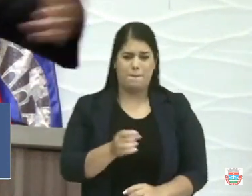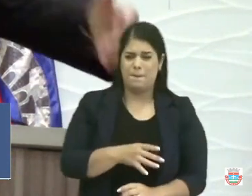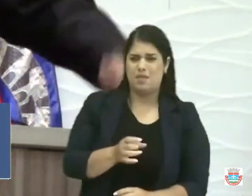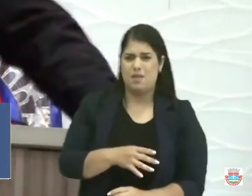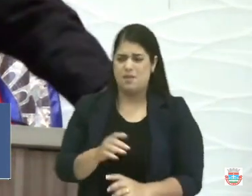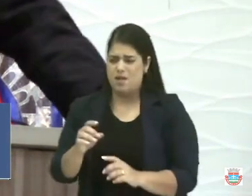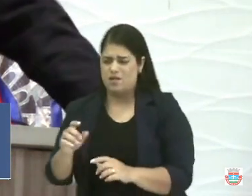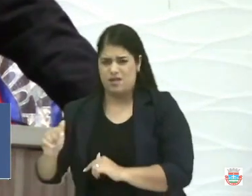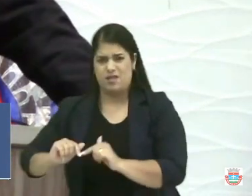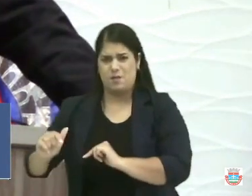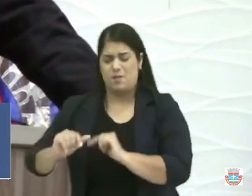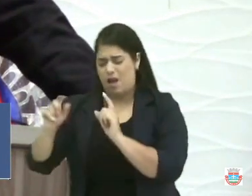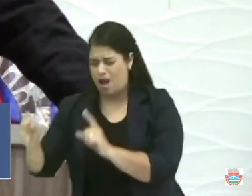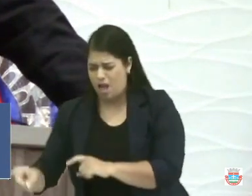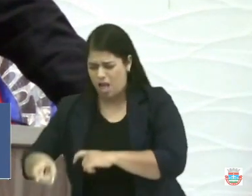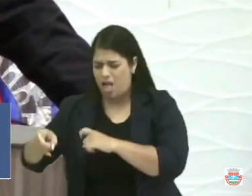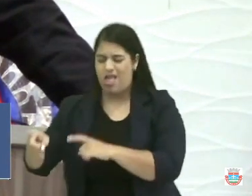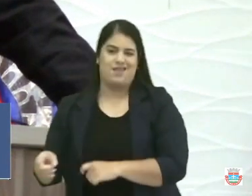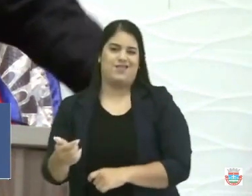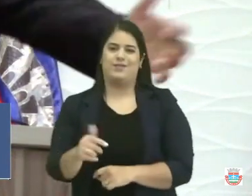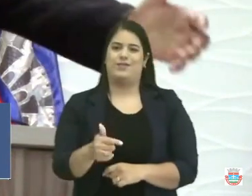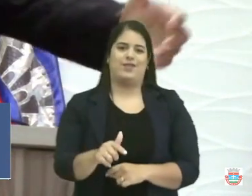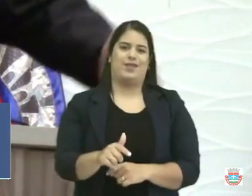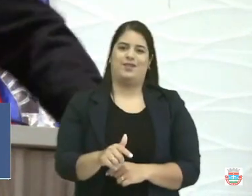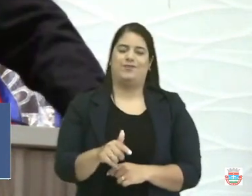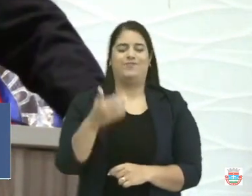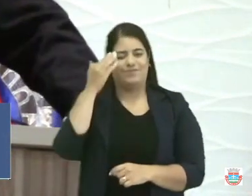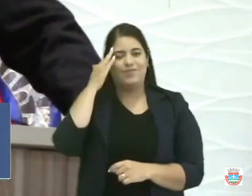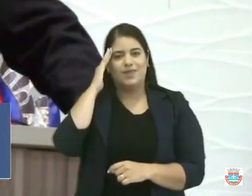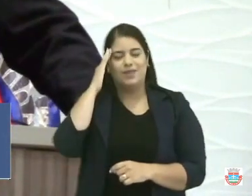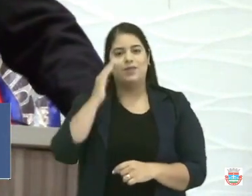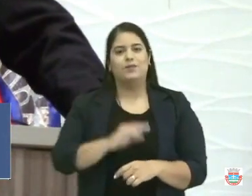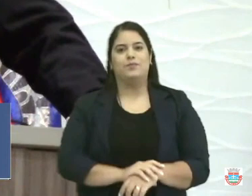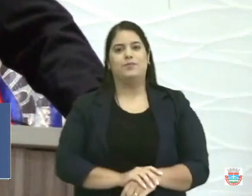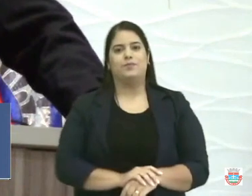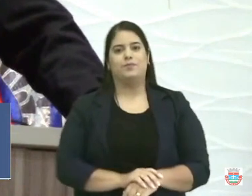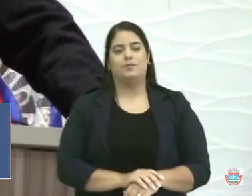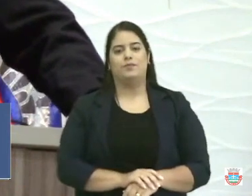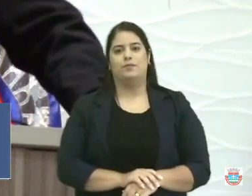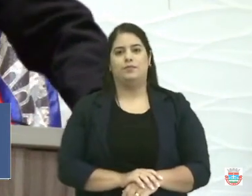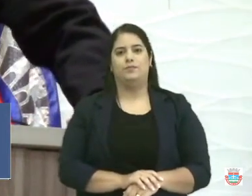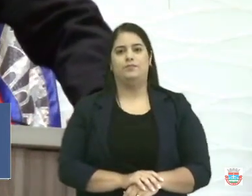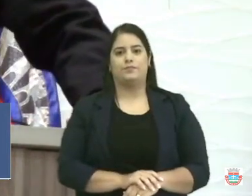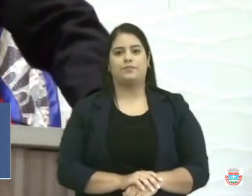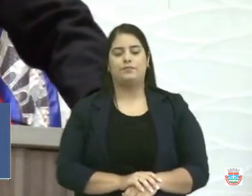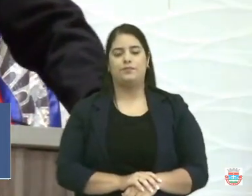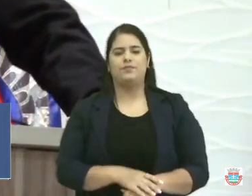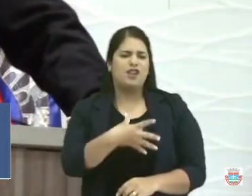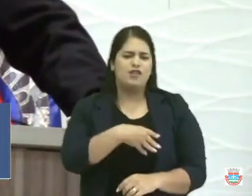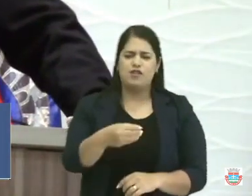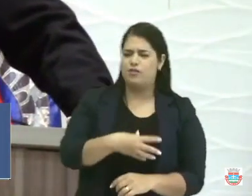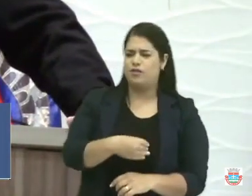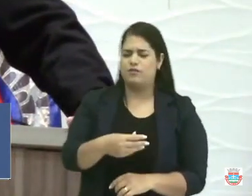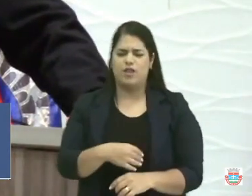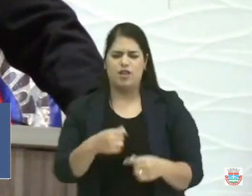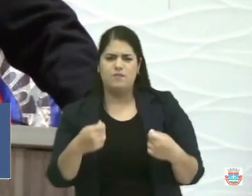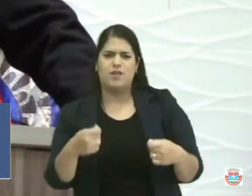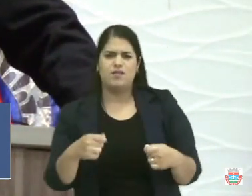Eu não tenho filho para dar mamar mais, não. Meus filhos são tudo grande, tudo casado. Eu não preciso de riqueza, não.